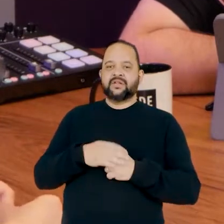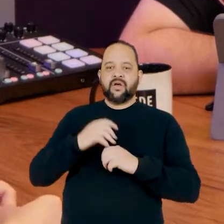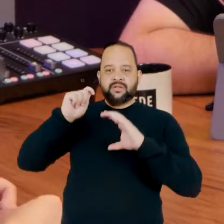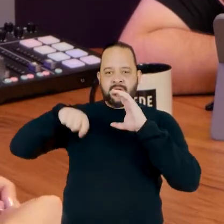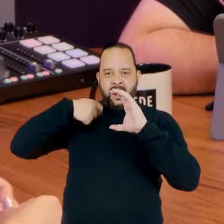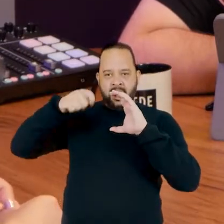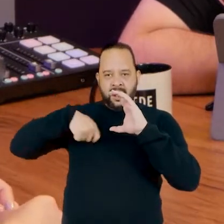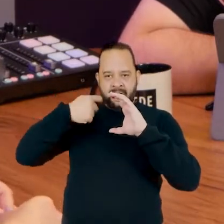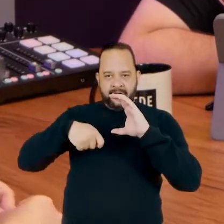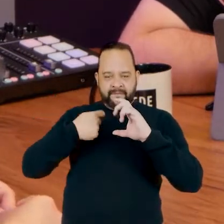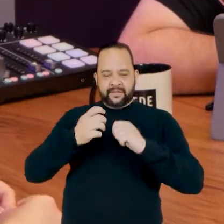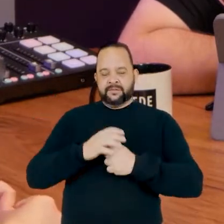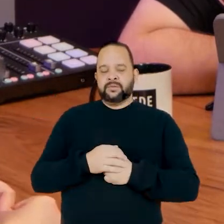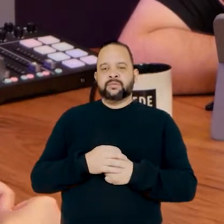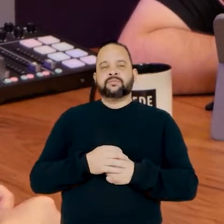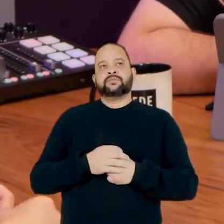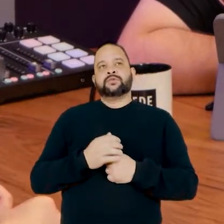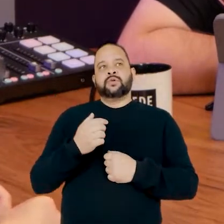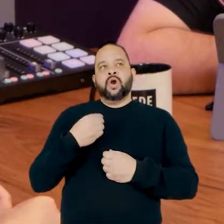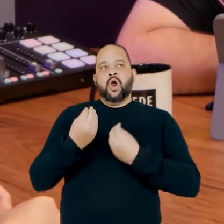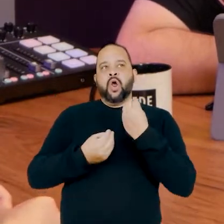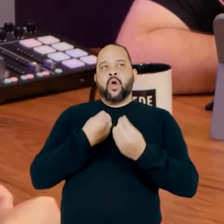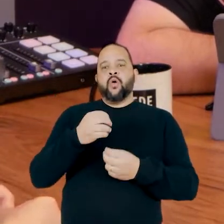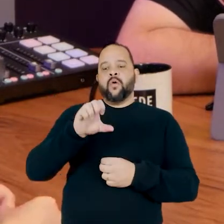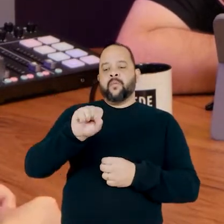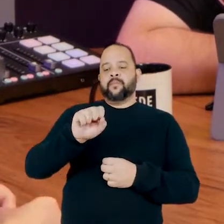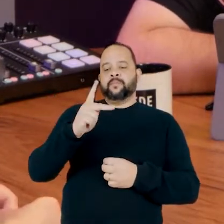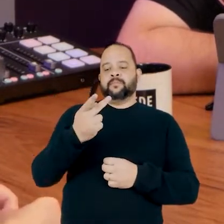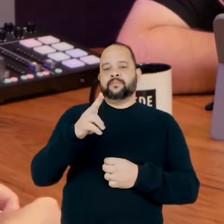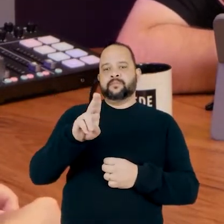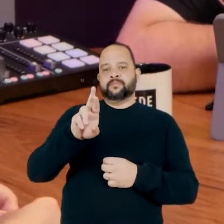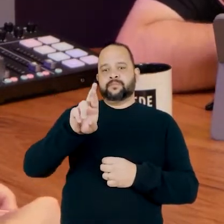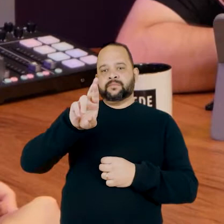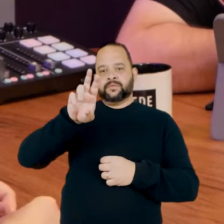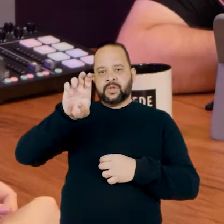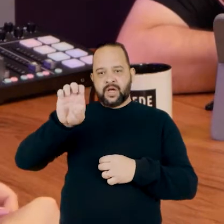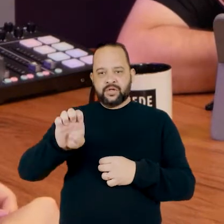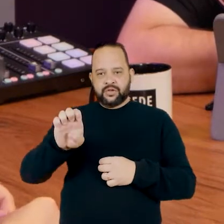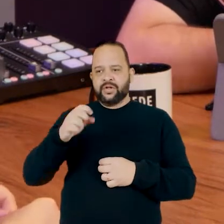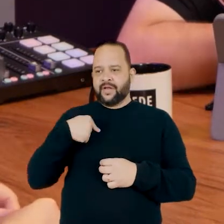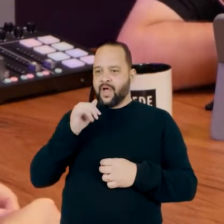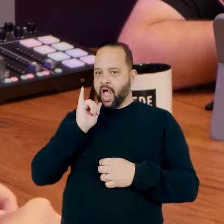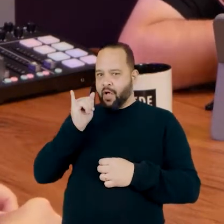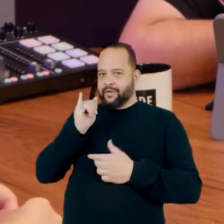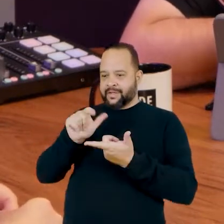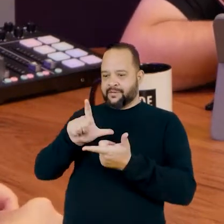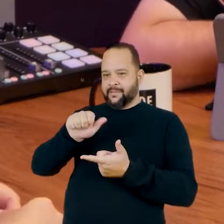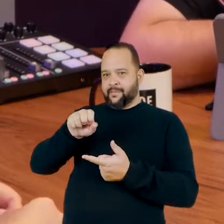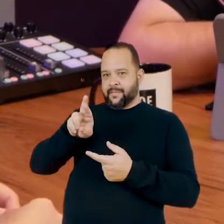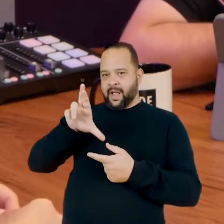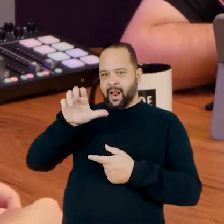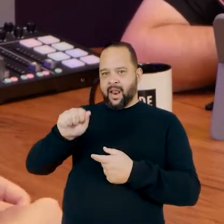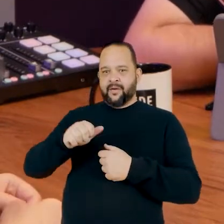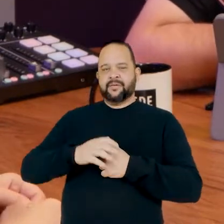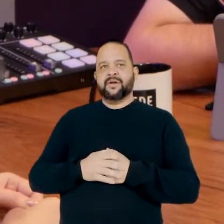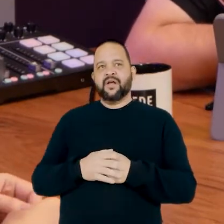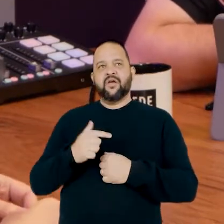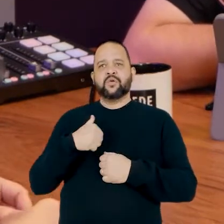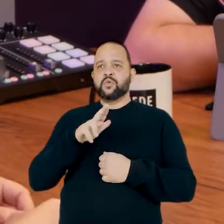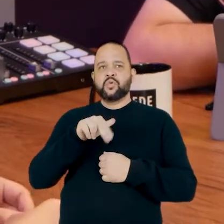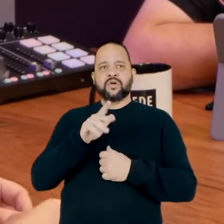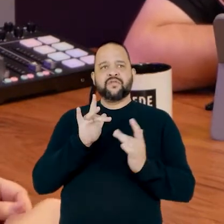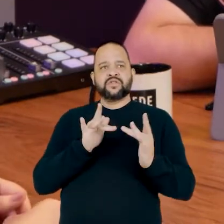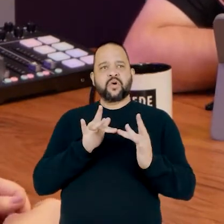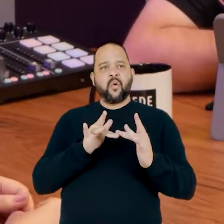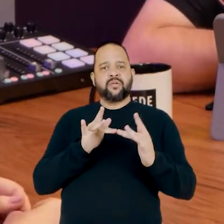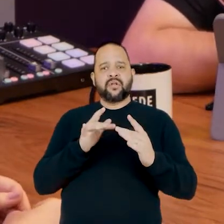gravação, né? O quanto a Shure... Tava contando pra Laurinha, Falei, pô, Laurinha, é muito louco, né? Ela falou assim, putz, mas eu nunca tive essa conexão com a